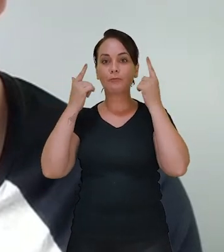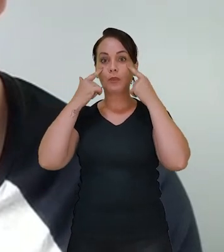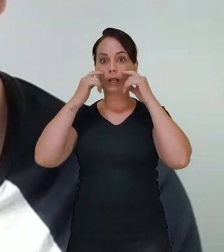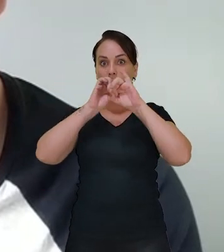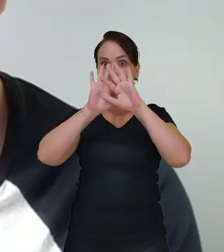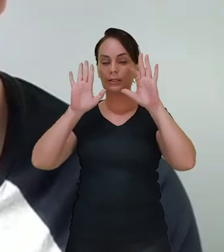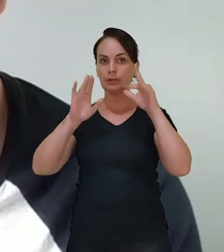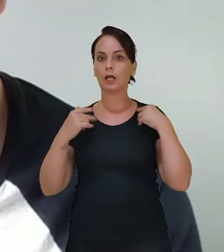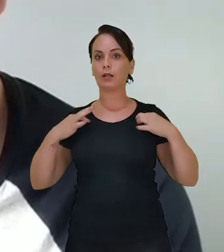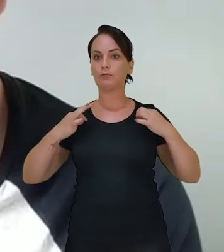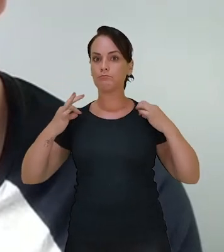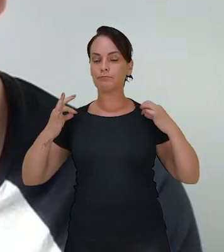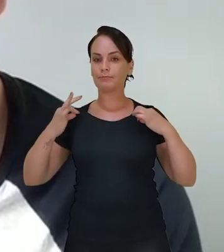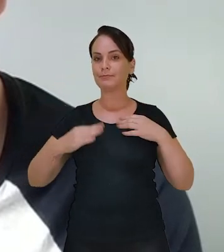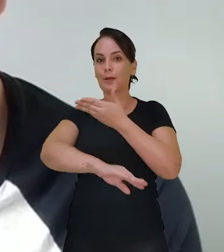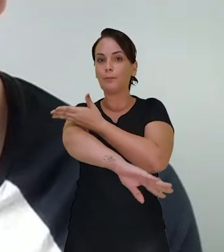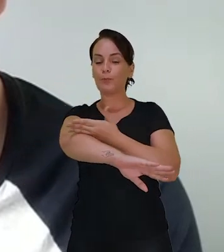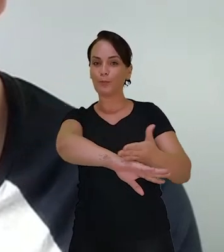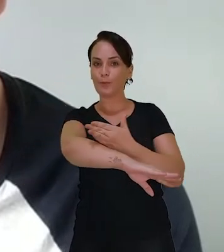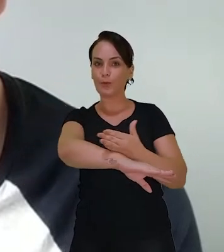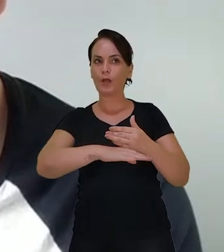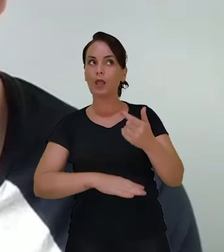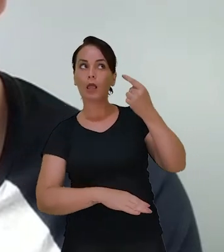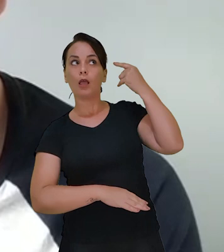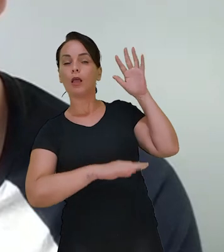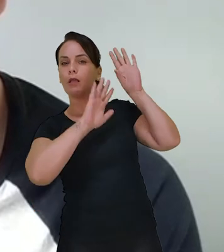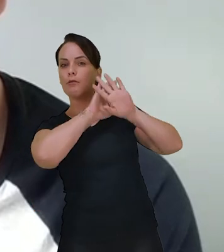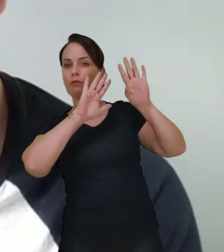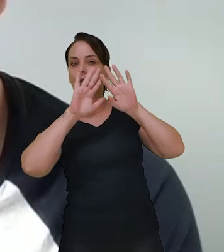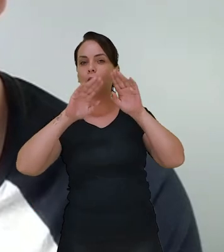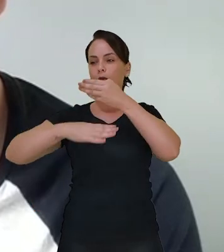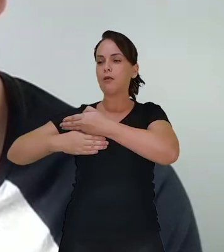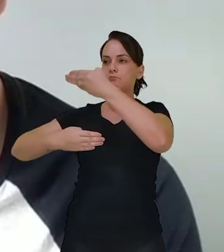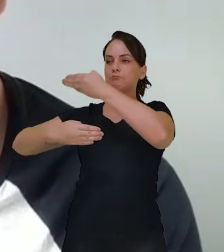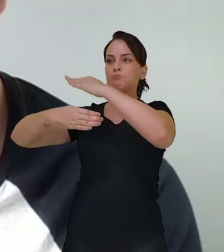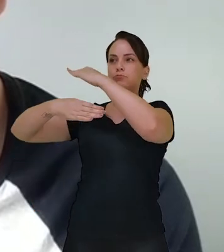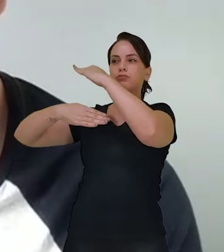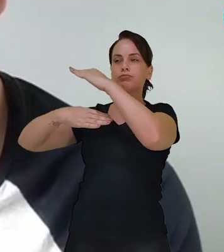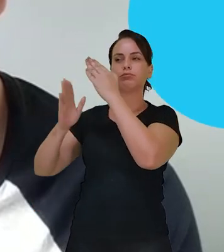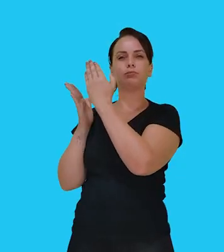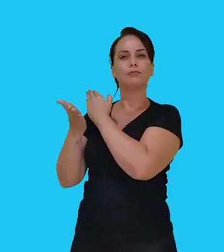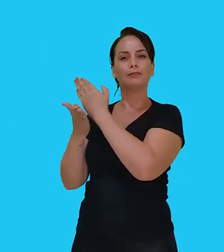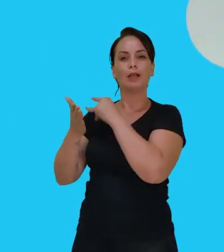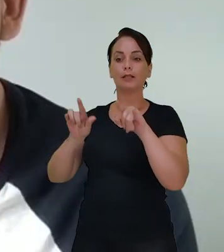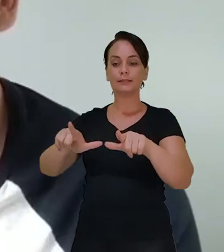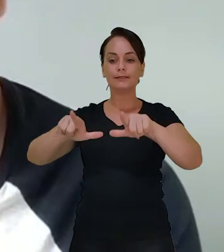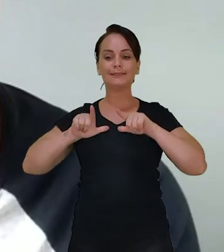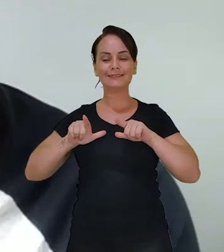curto. Ele veste uma camisa branca, ao fundo há uma prateleira de livros com certificados e